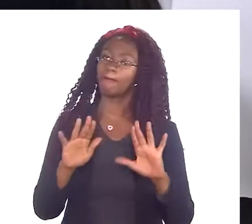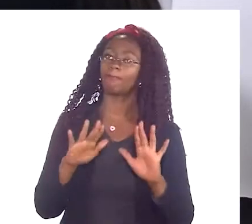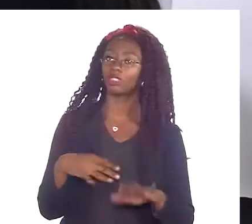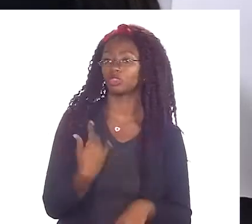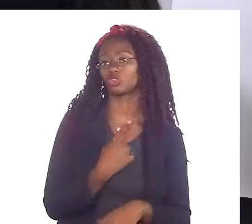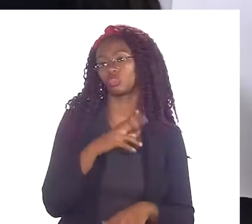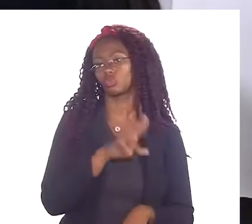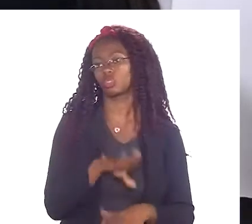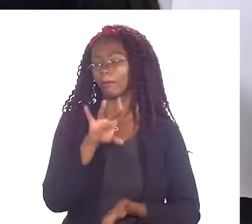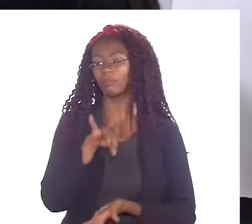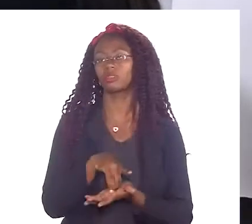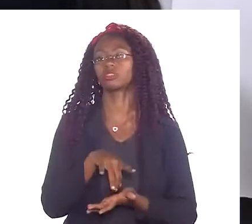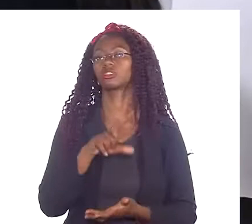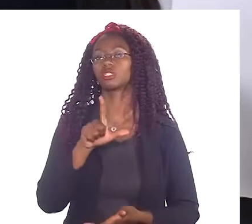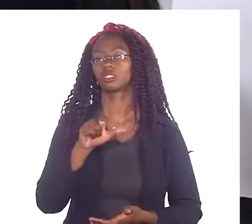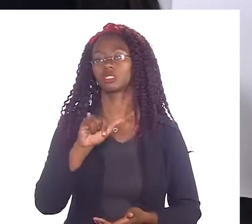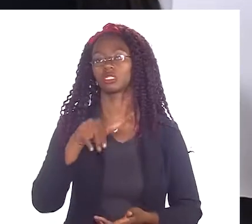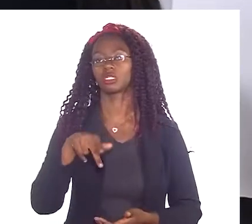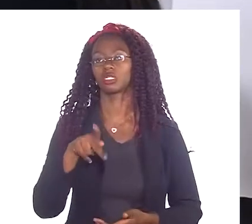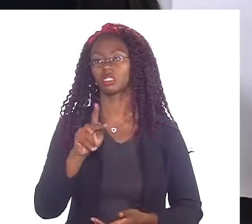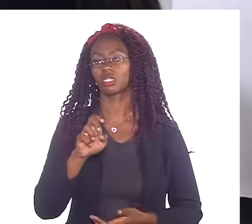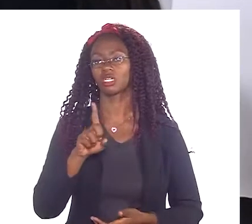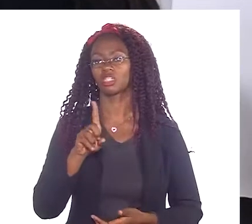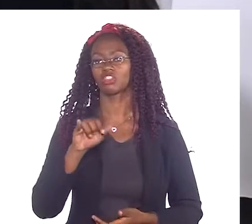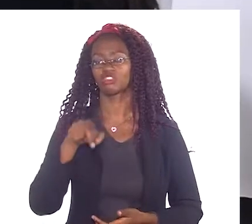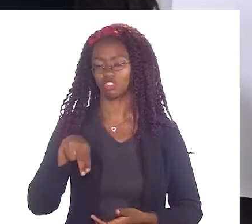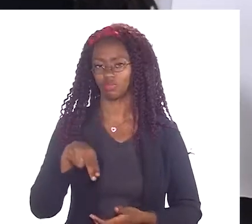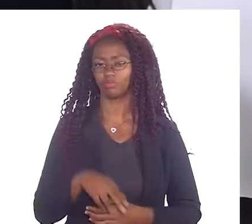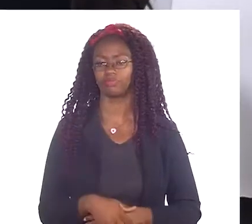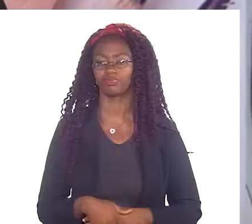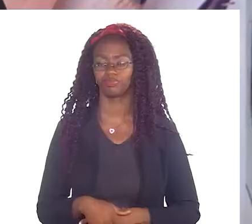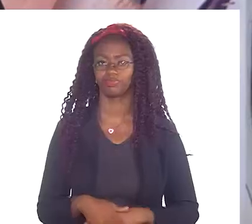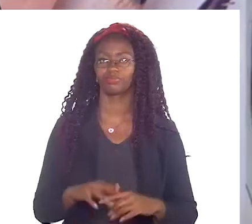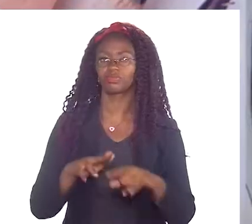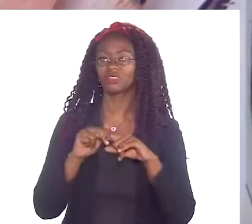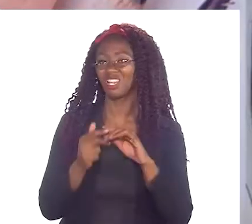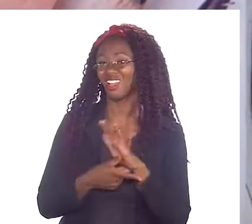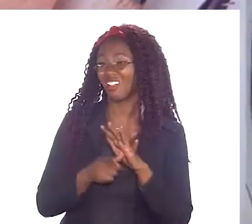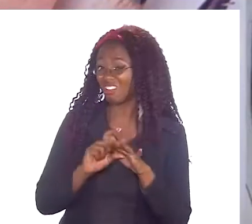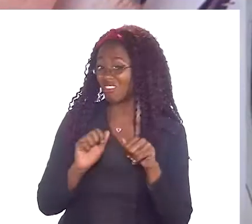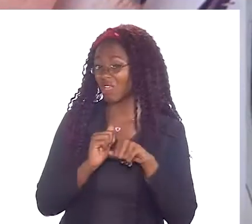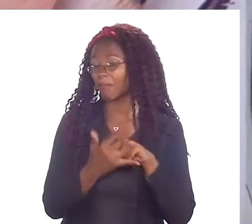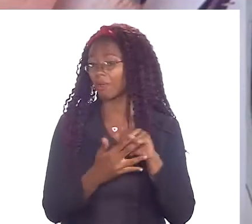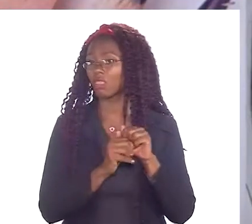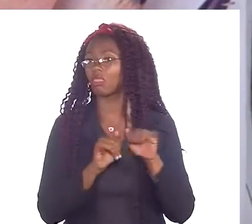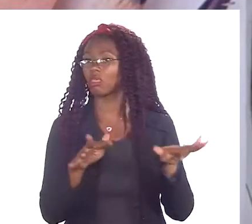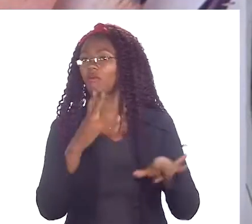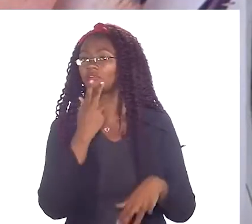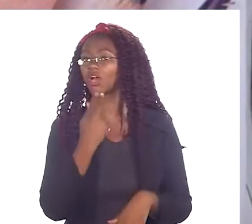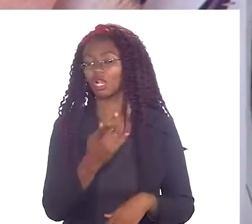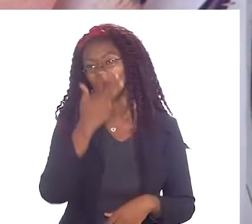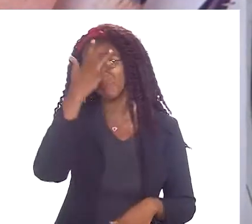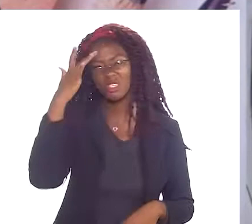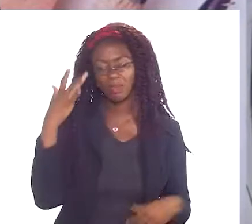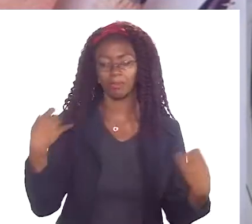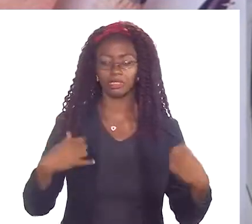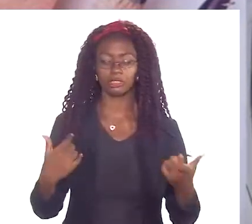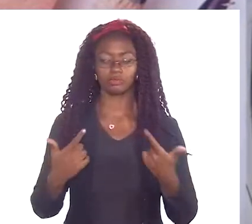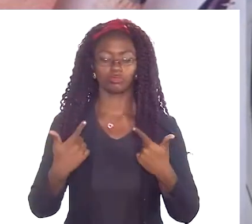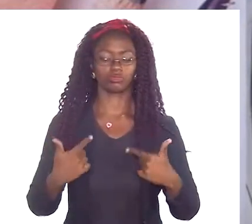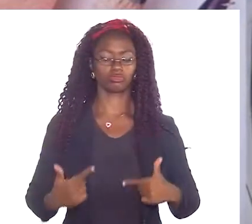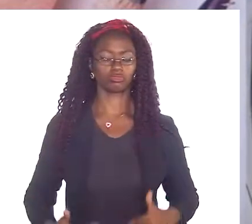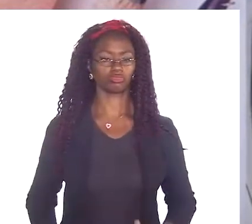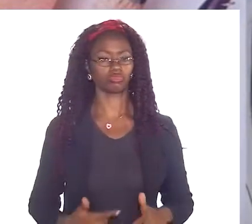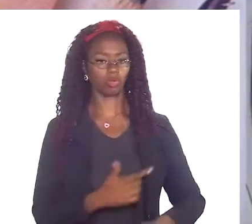mas a rede que a gente usa mesmo é o LinkedIn. Porque já se falava, antes da pandemia, que as pessoas tinham que ter uma